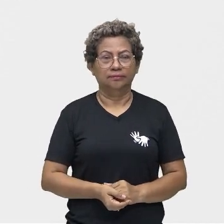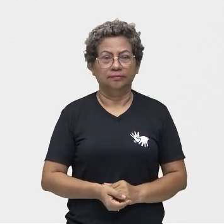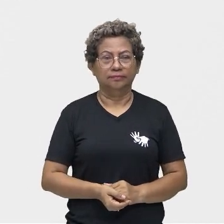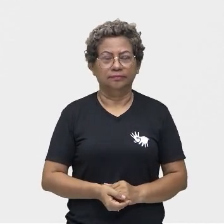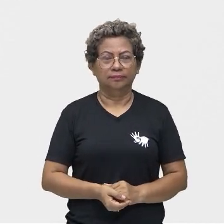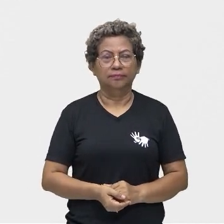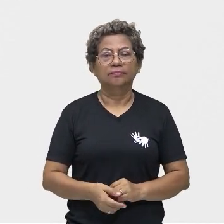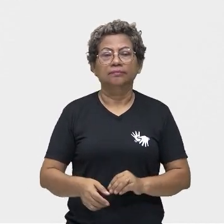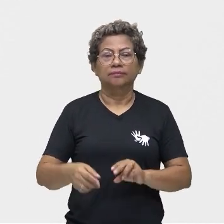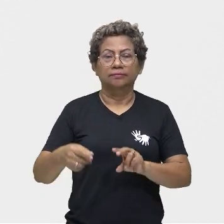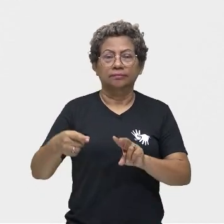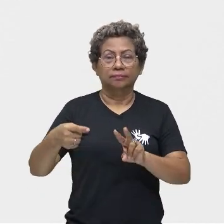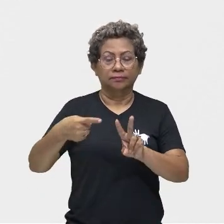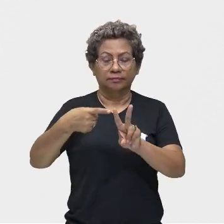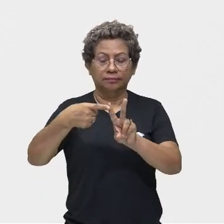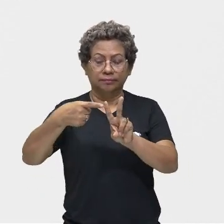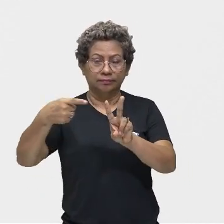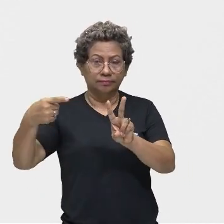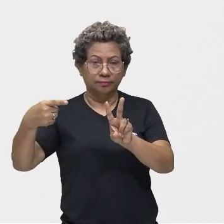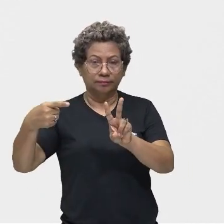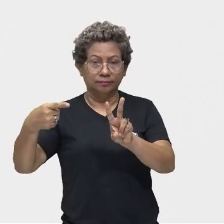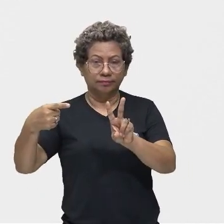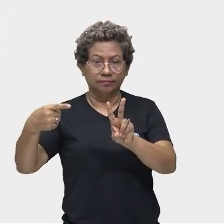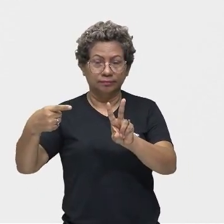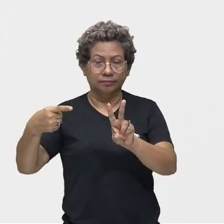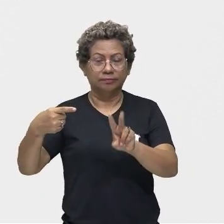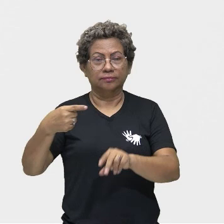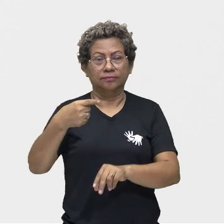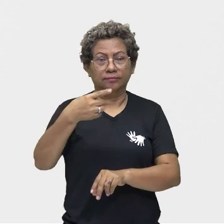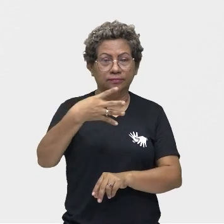400 é o mesmo que 4 vezes 100, correto?